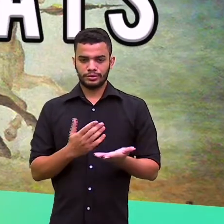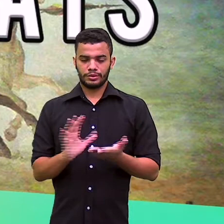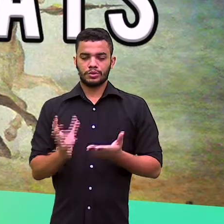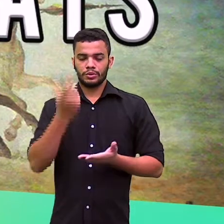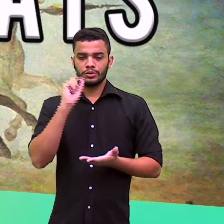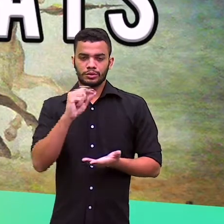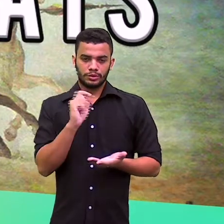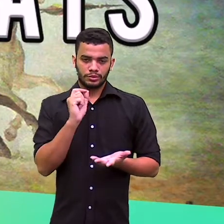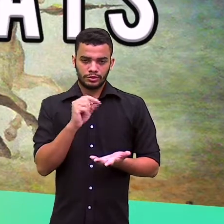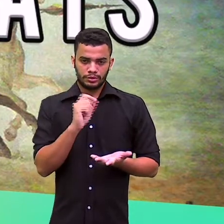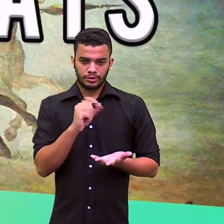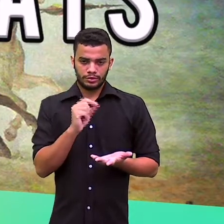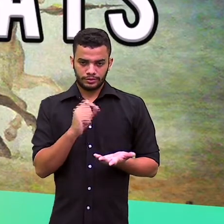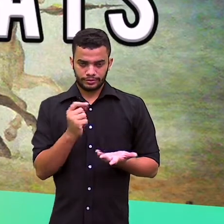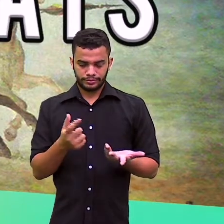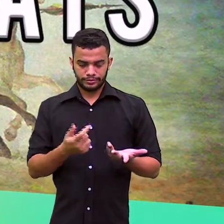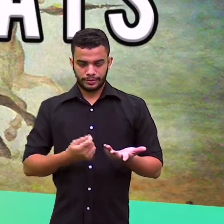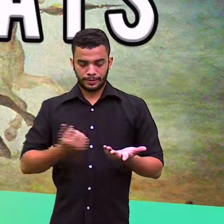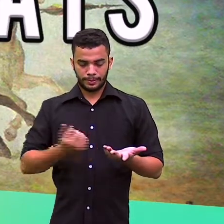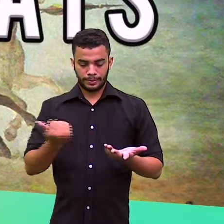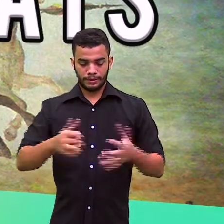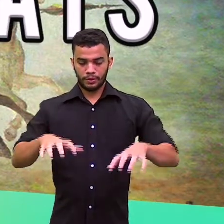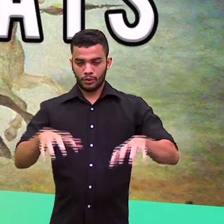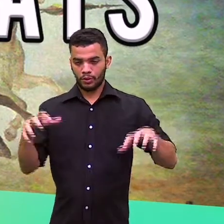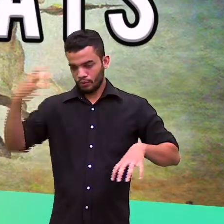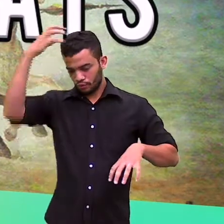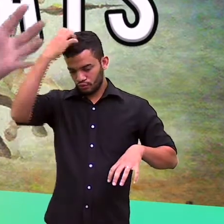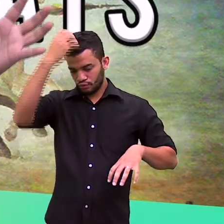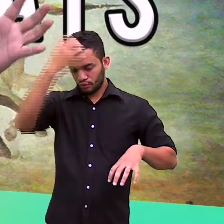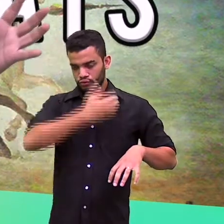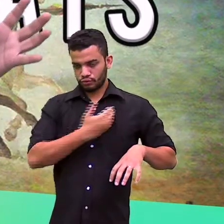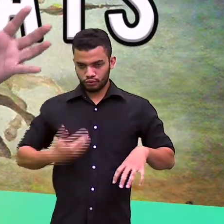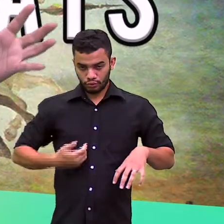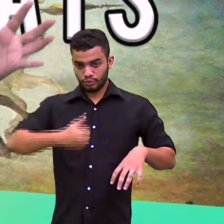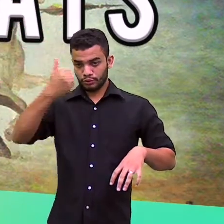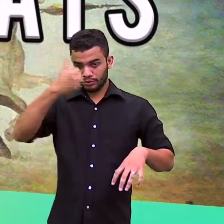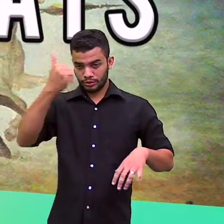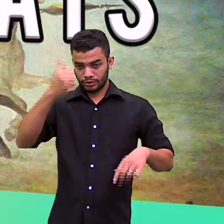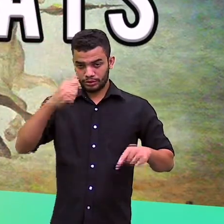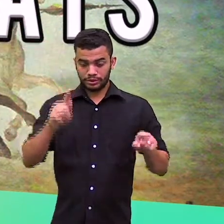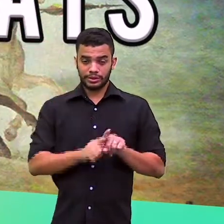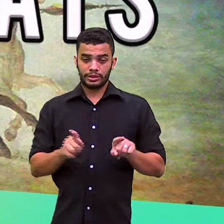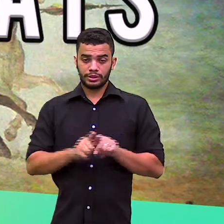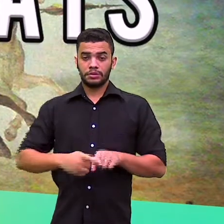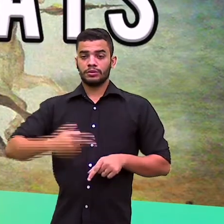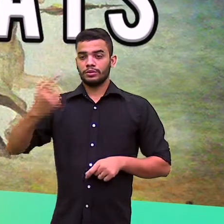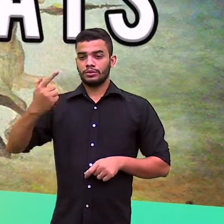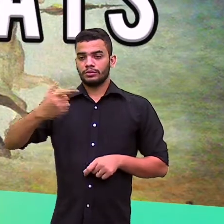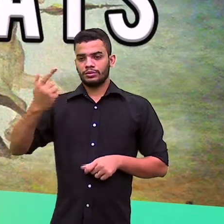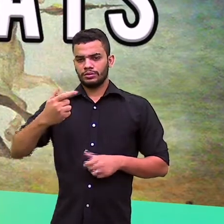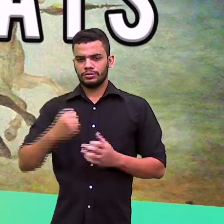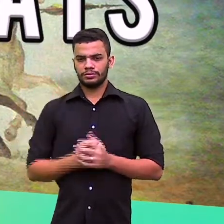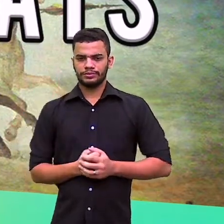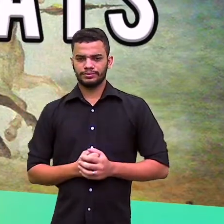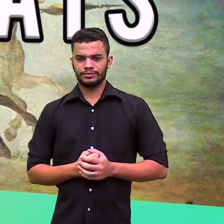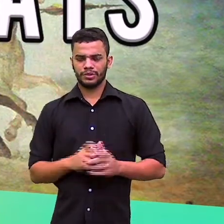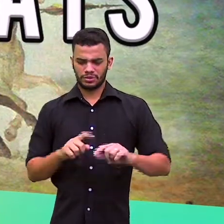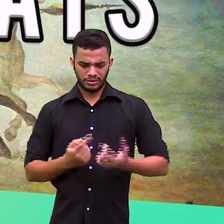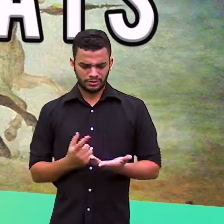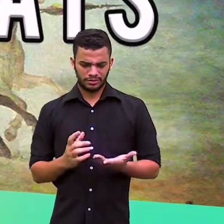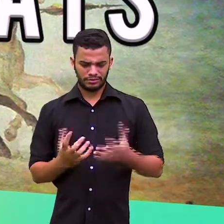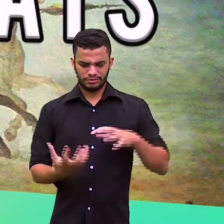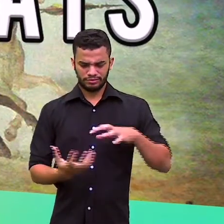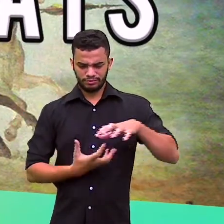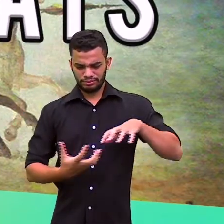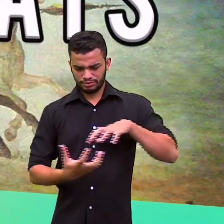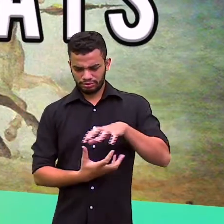período do primeiro reinado entre o segundo reinado. Nossa, Andresa, mas revoltas regenciais que ocorreram nesse período,